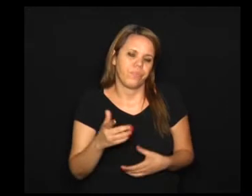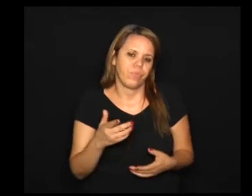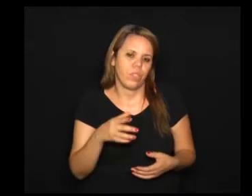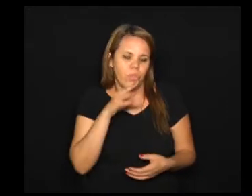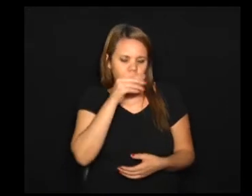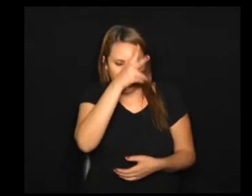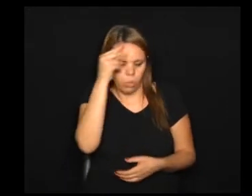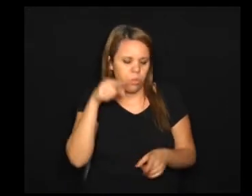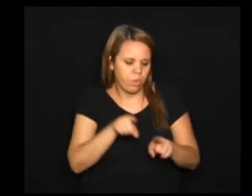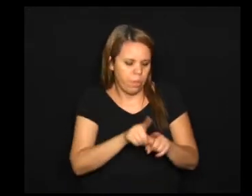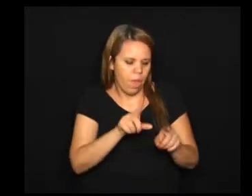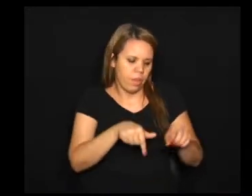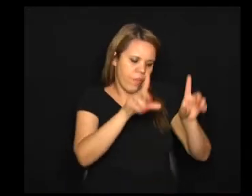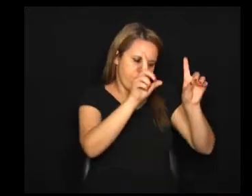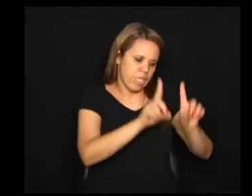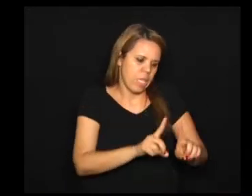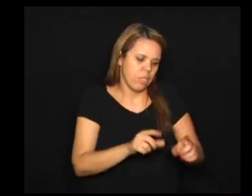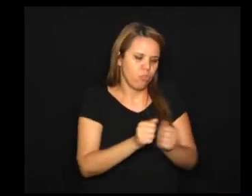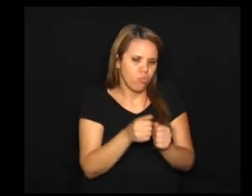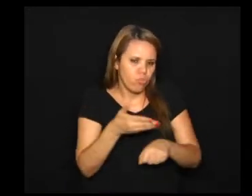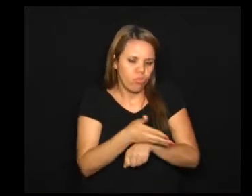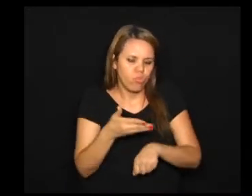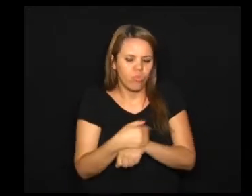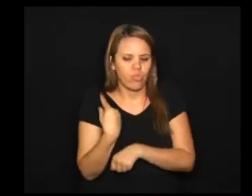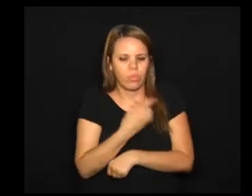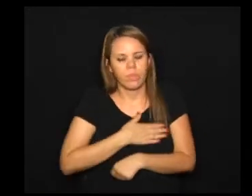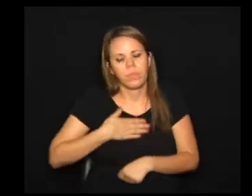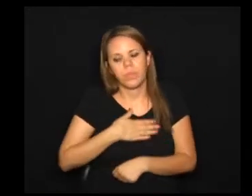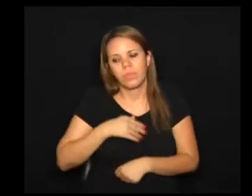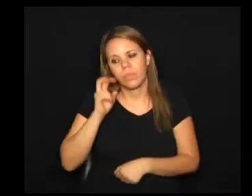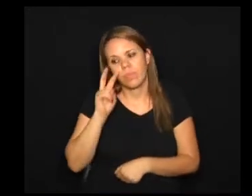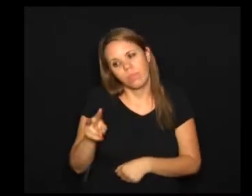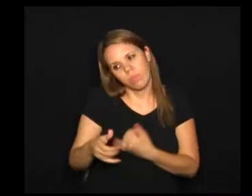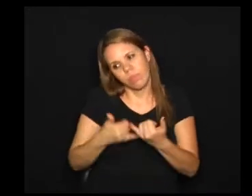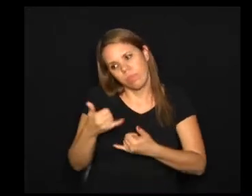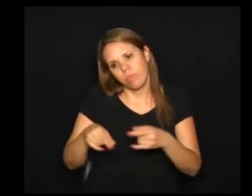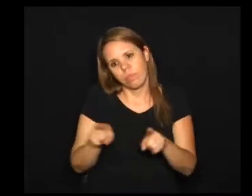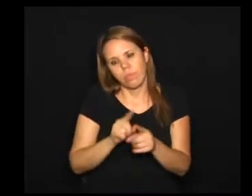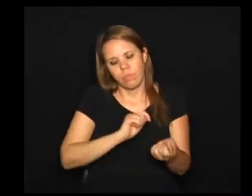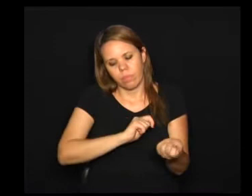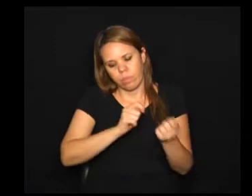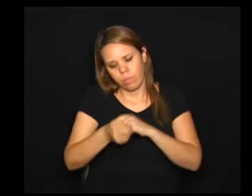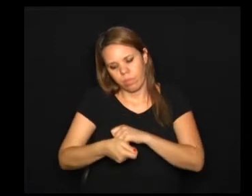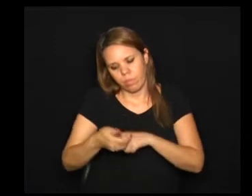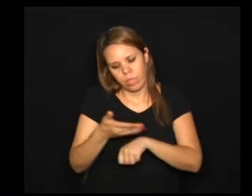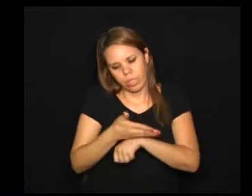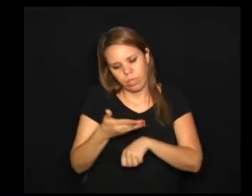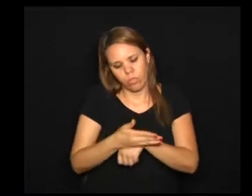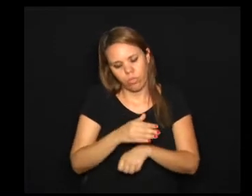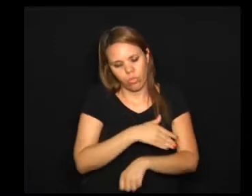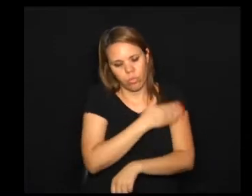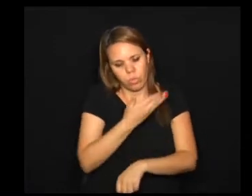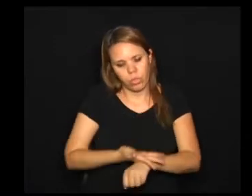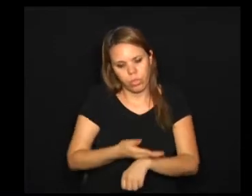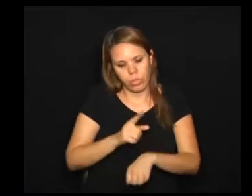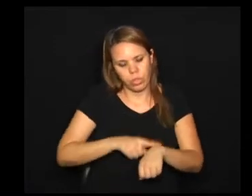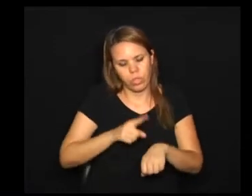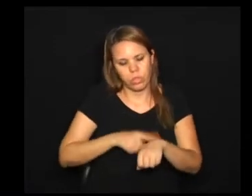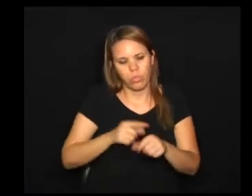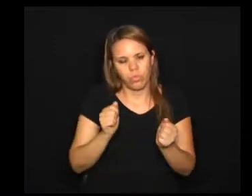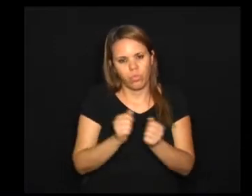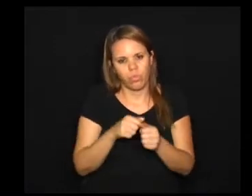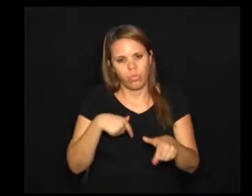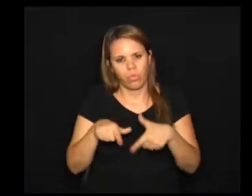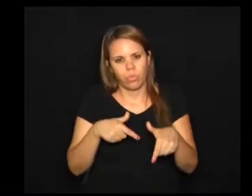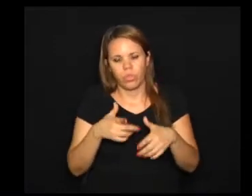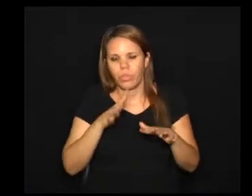e que também estão lá conosco. E é muito gratificante vê-las, né, podendo brincar, podendo passar um tempo a mais ali com